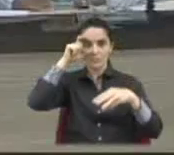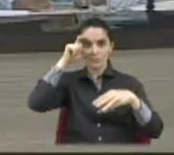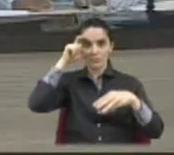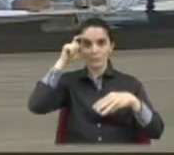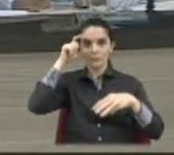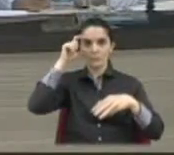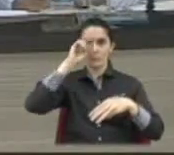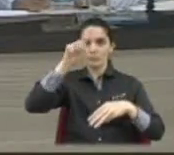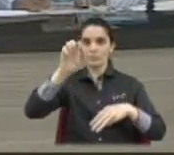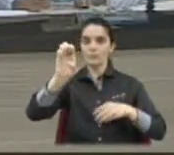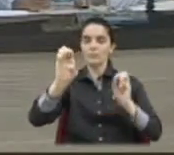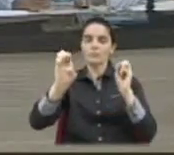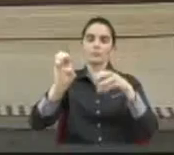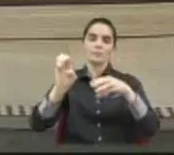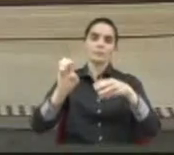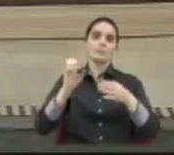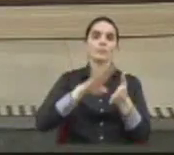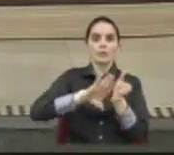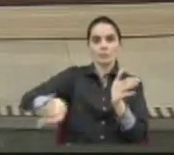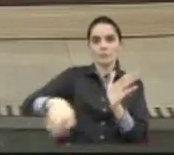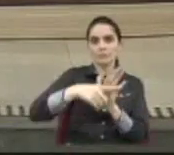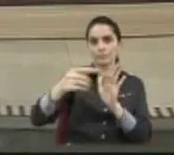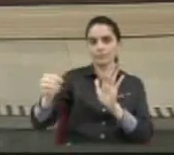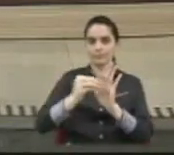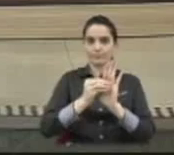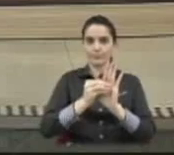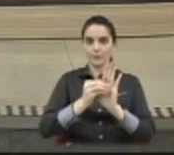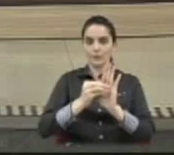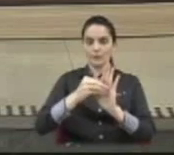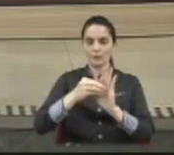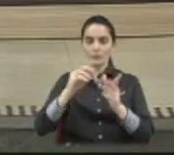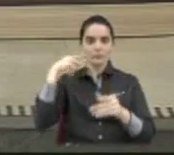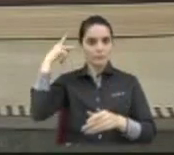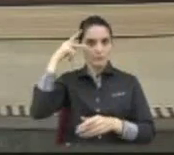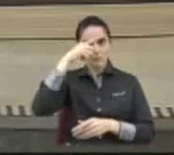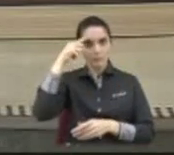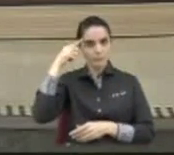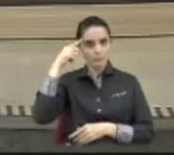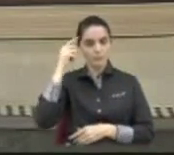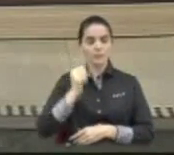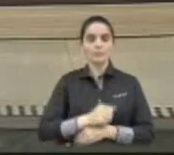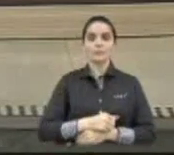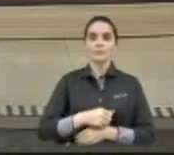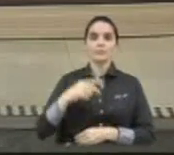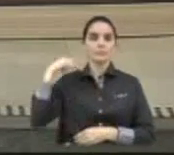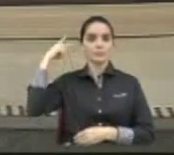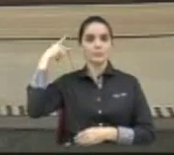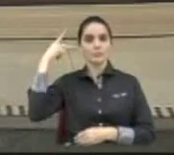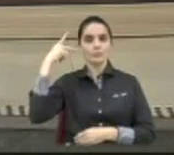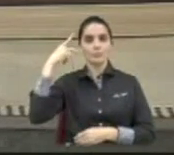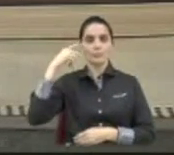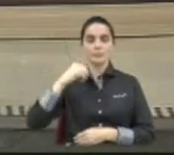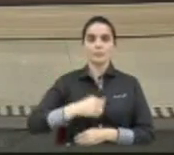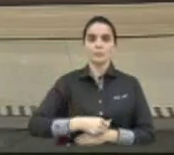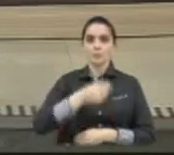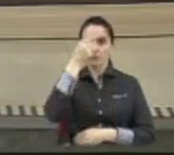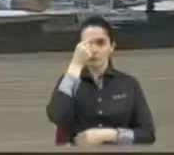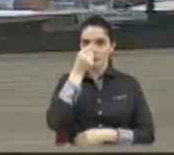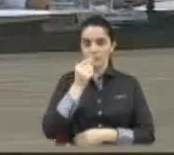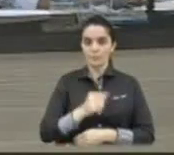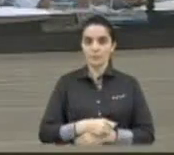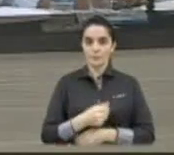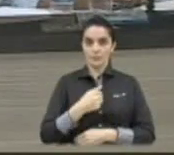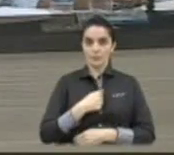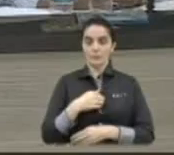E vereador Zé Damix. Sim. Retirada a emenda do vereador Dr. Júlio. Agora uma questão de ordem do vereador Jorge.